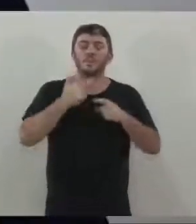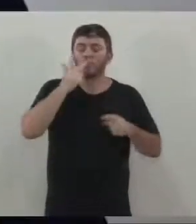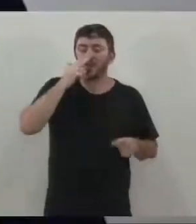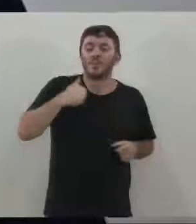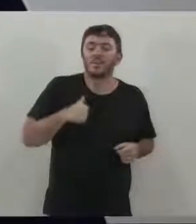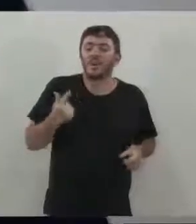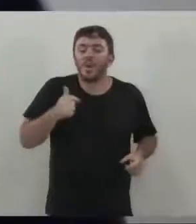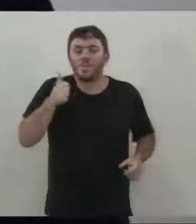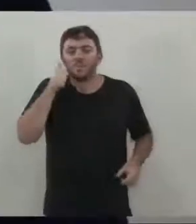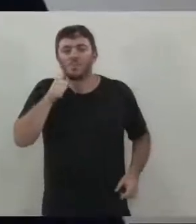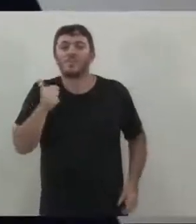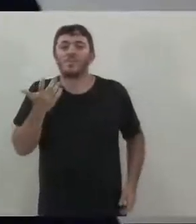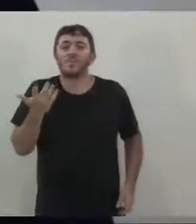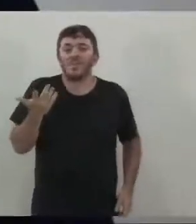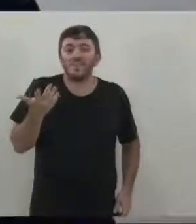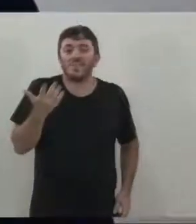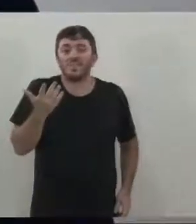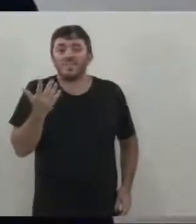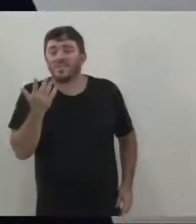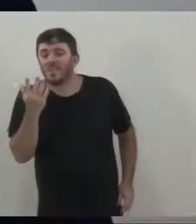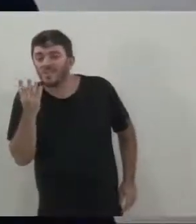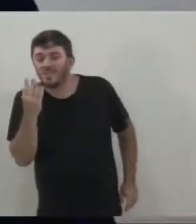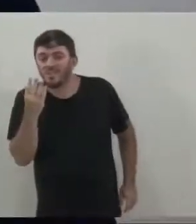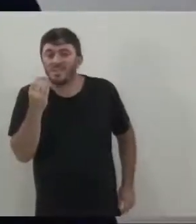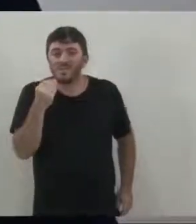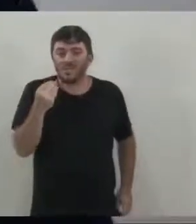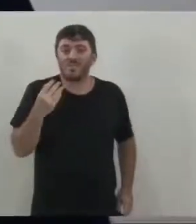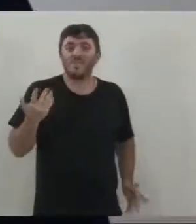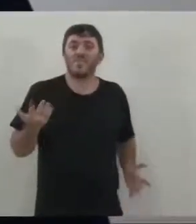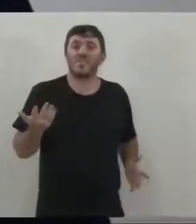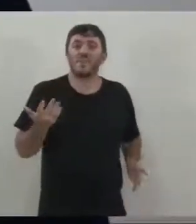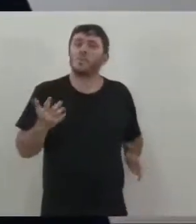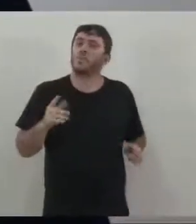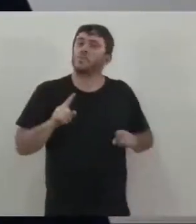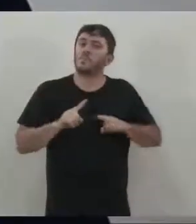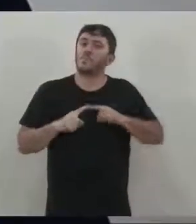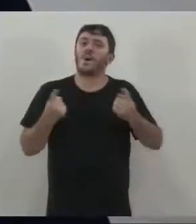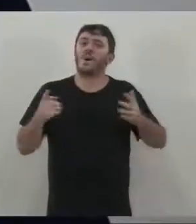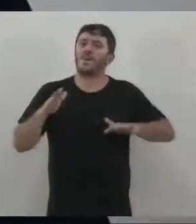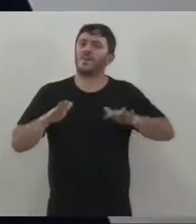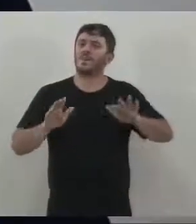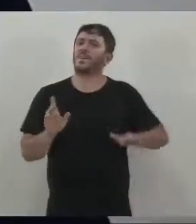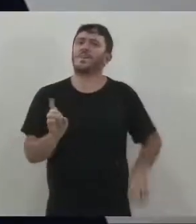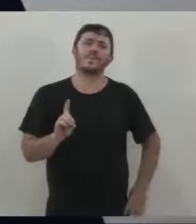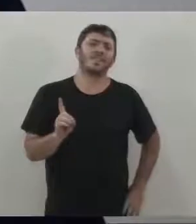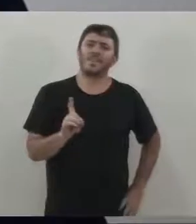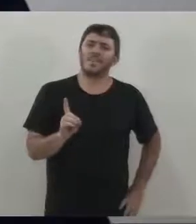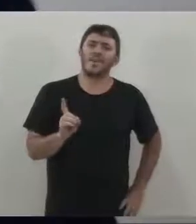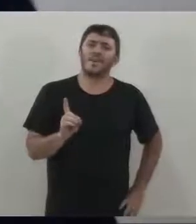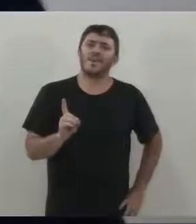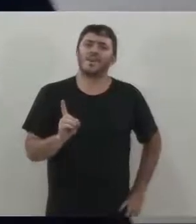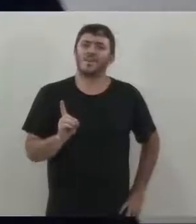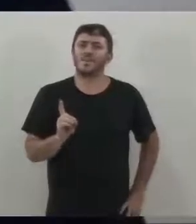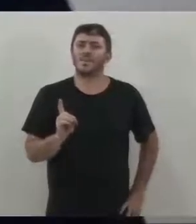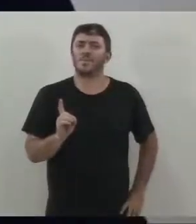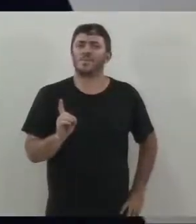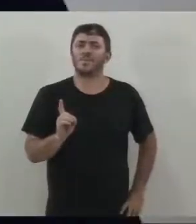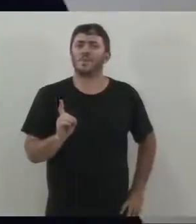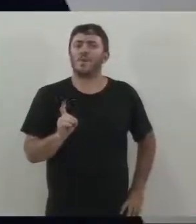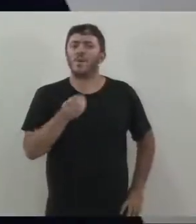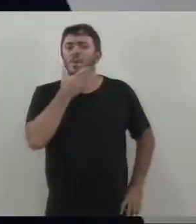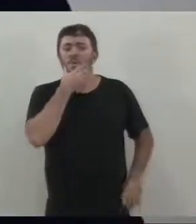frágil, mas que nem sempre é tão frágil quanto pensam que somos.